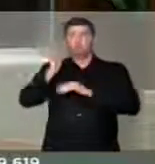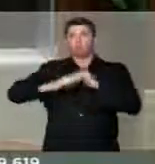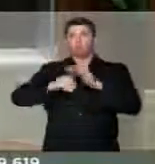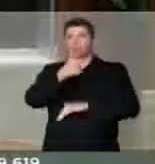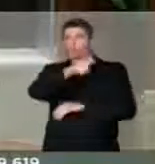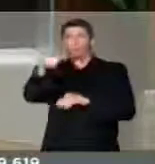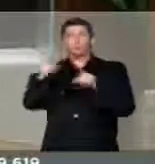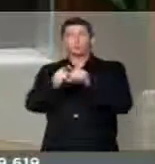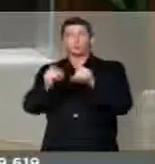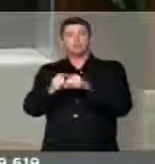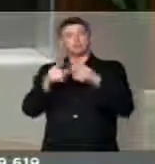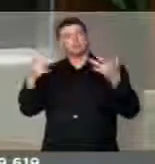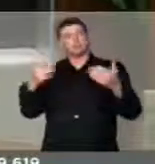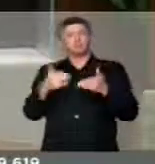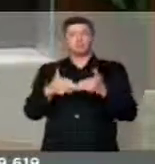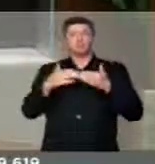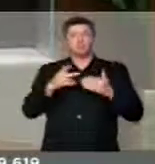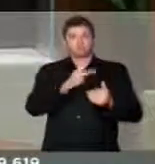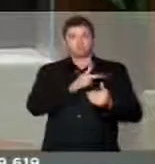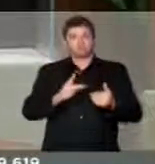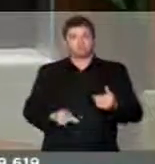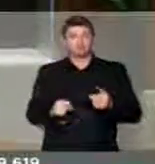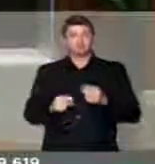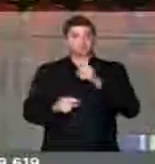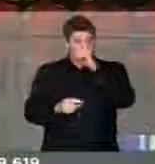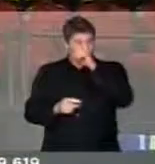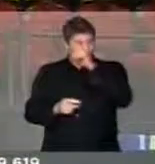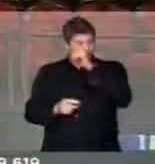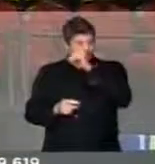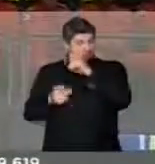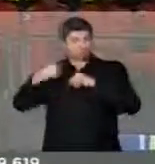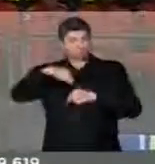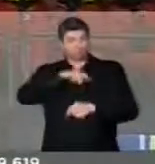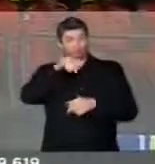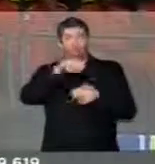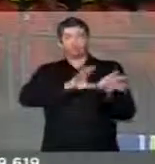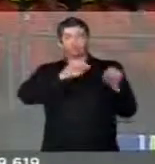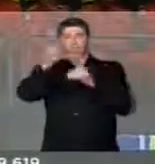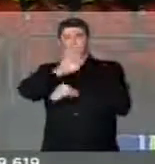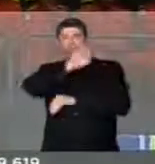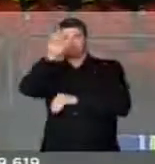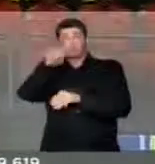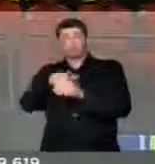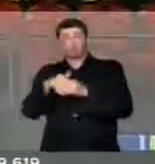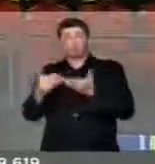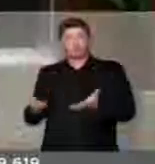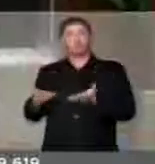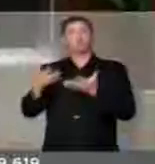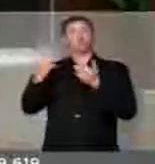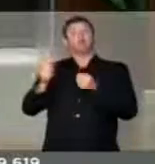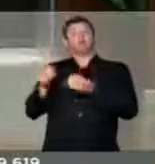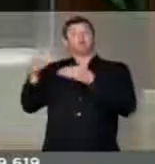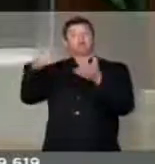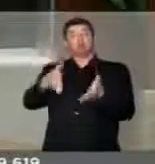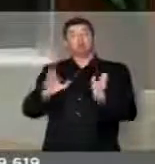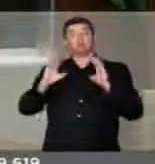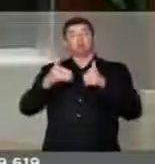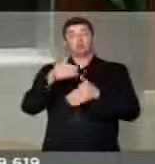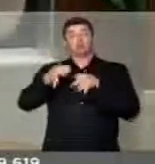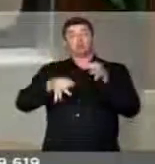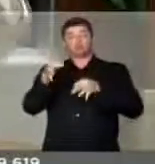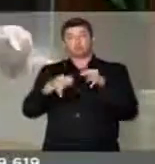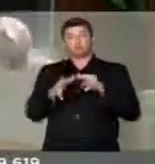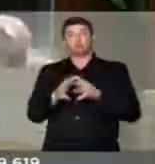categorias. Por isso, senhor presidente, que nós temos que adiar isso aqui hoje, levar para a Comissão de